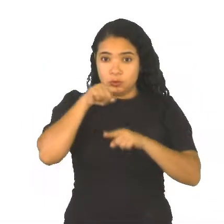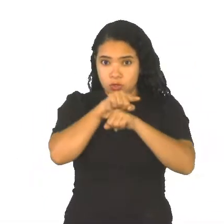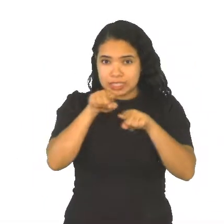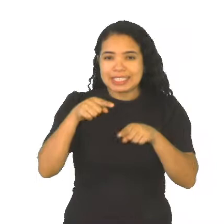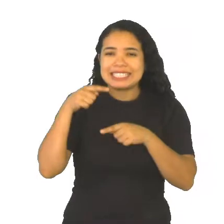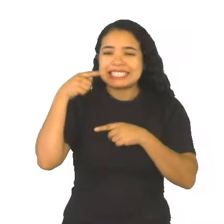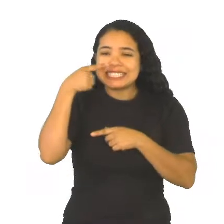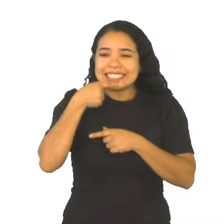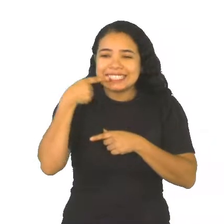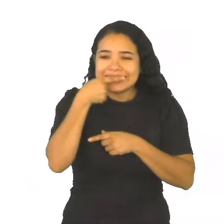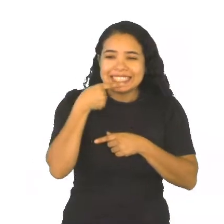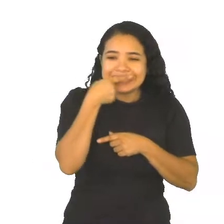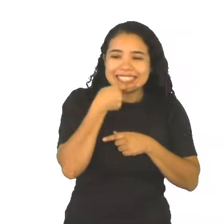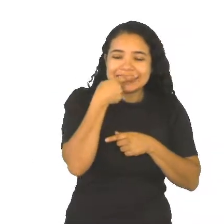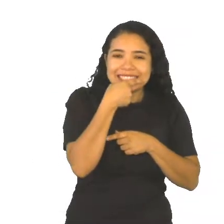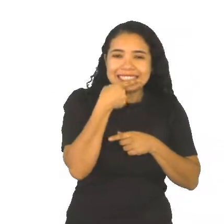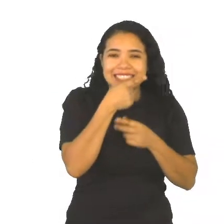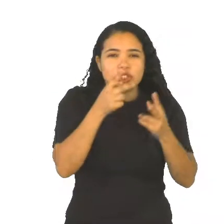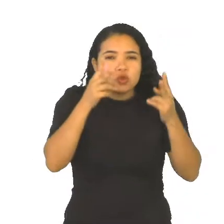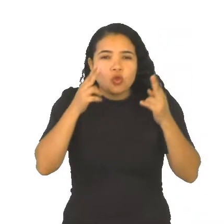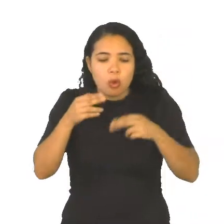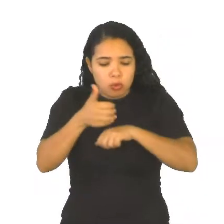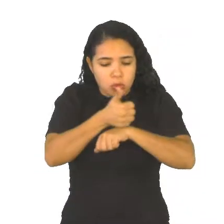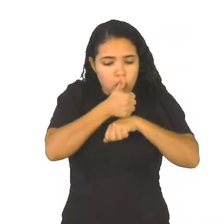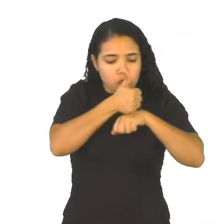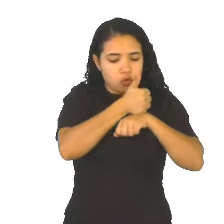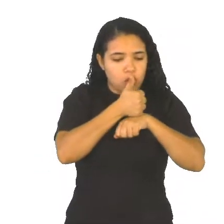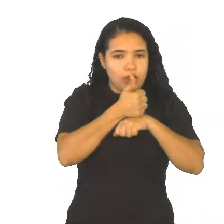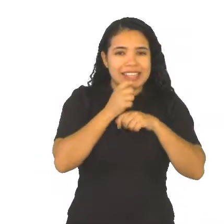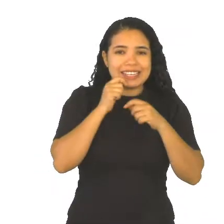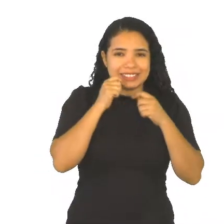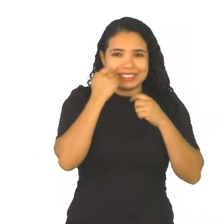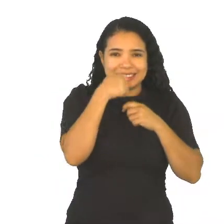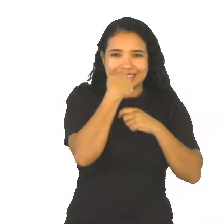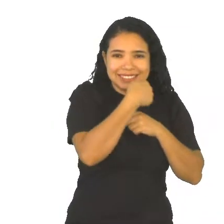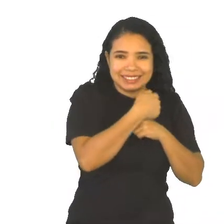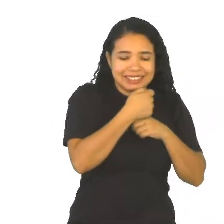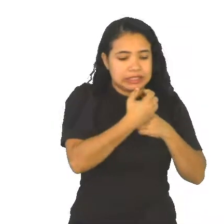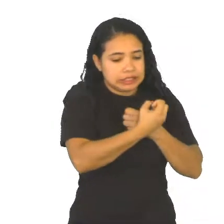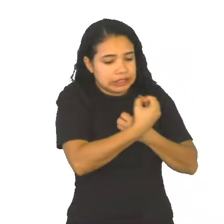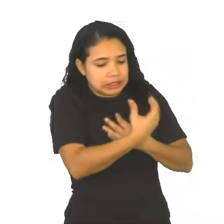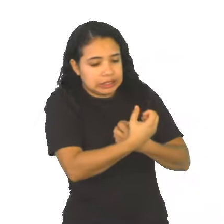tudo direitinho, igual o dentista ensinou, faz a escovação, passa